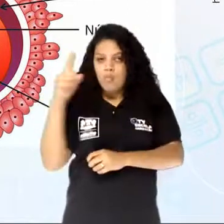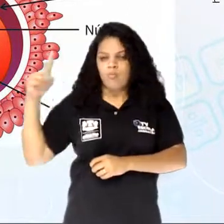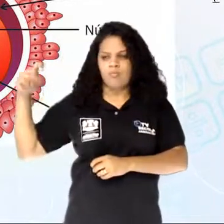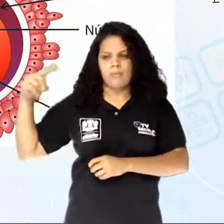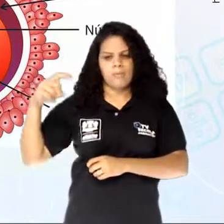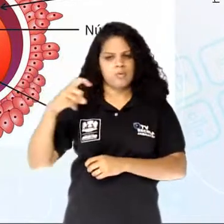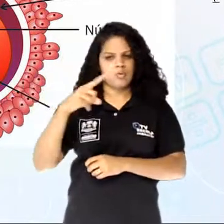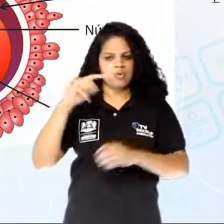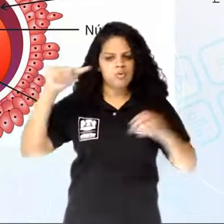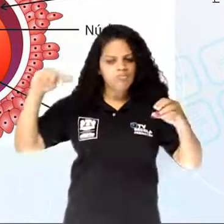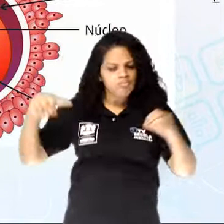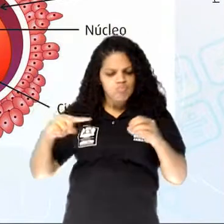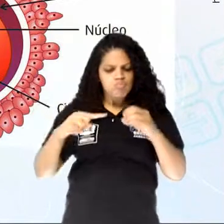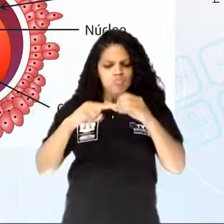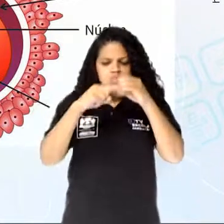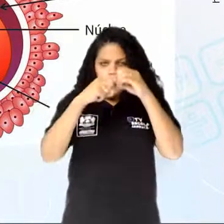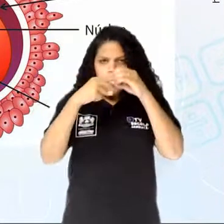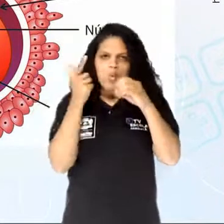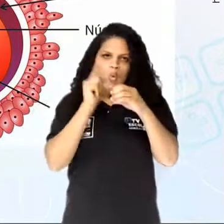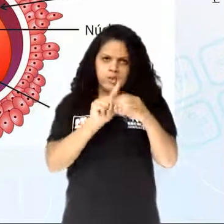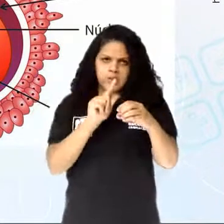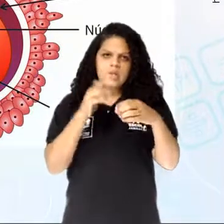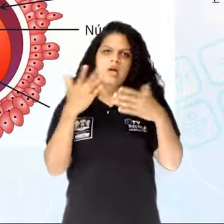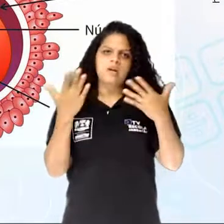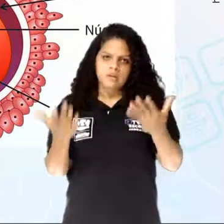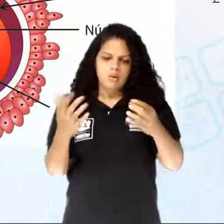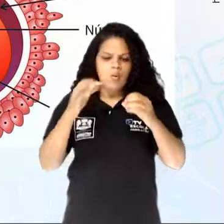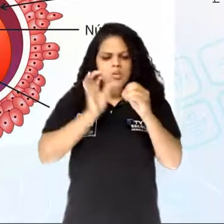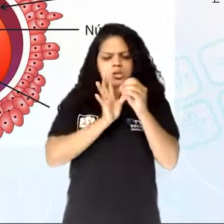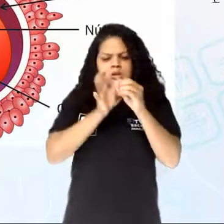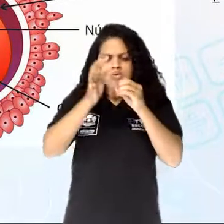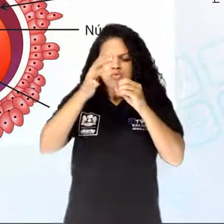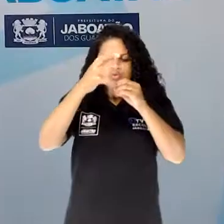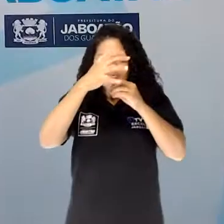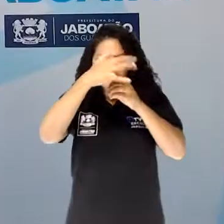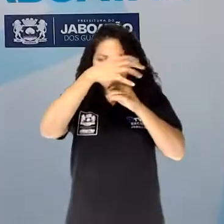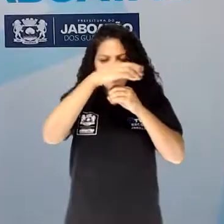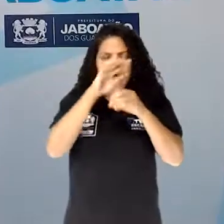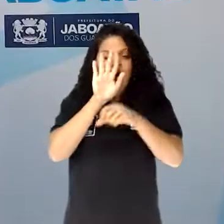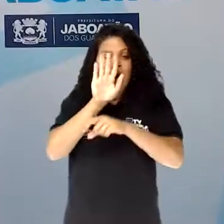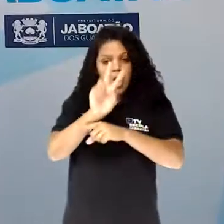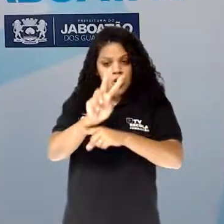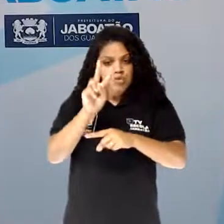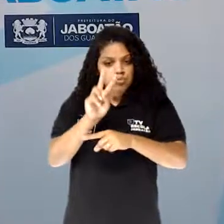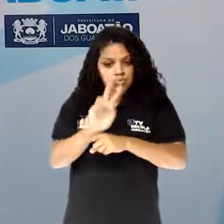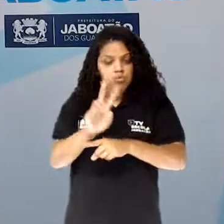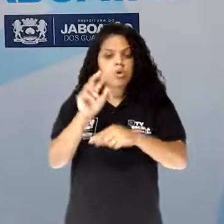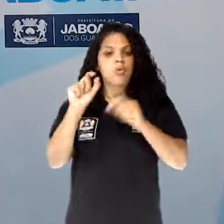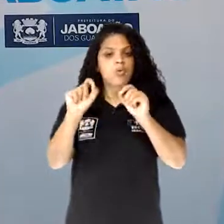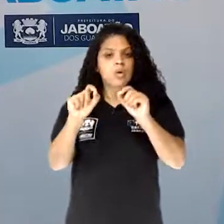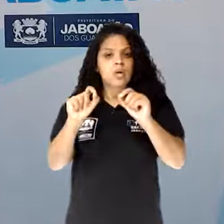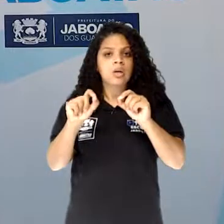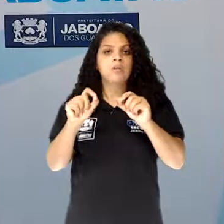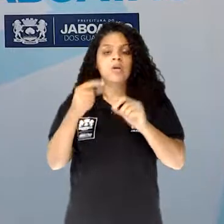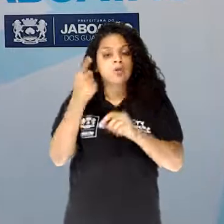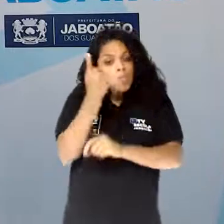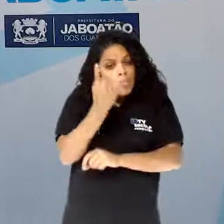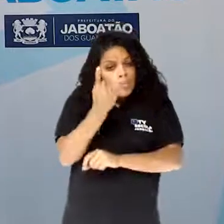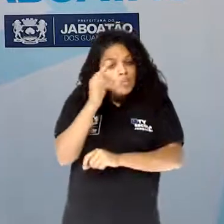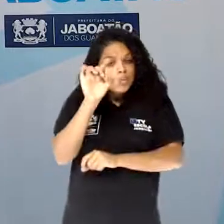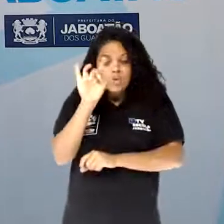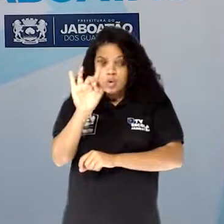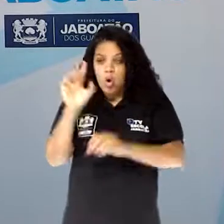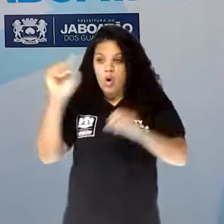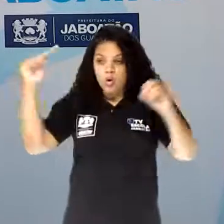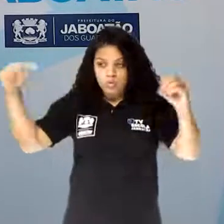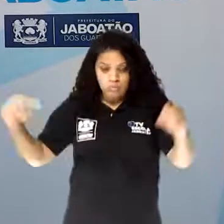do óvulo. Essas estruturas auxiliam que apenas um espermatozoide entre no óvulo durante o processo